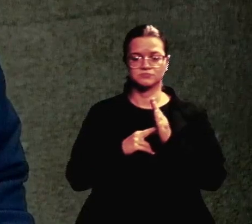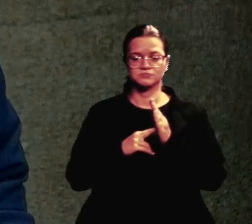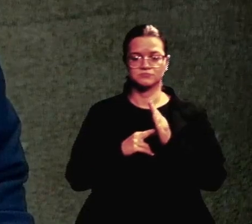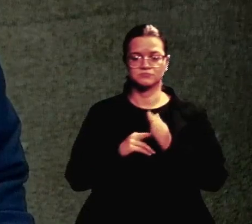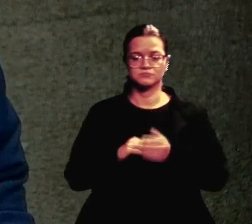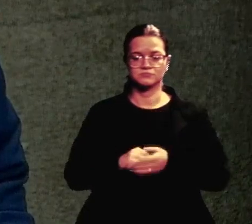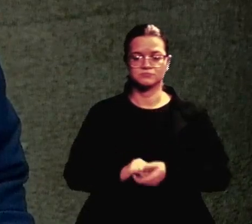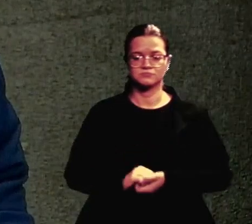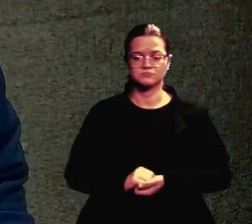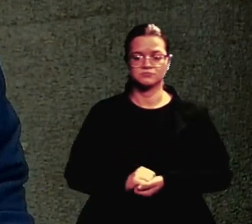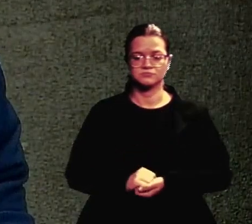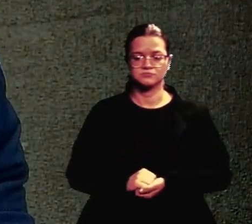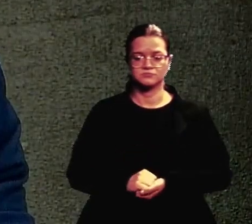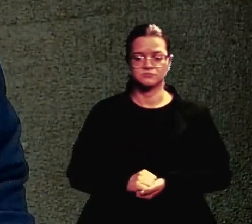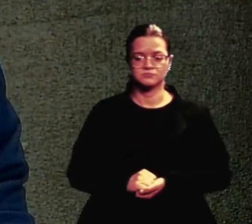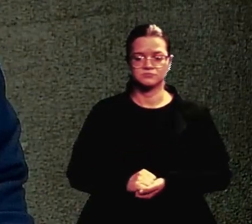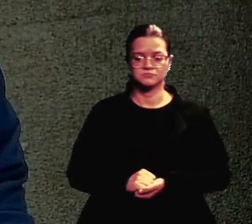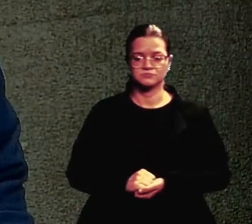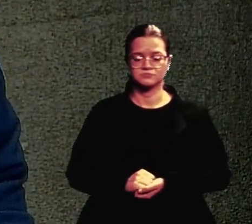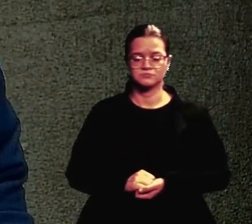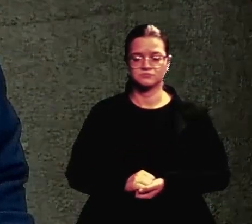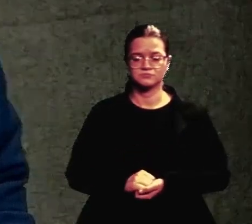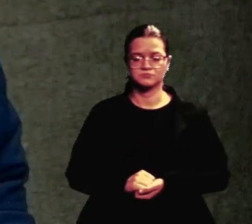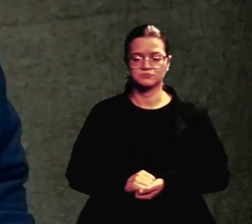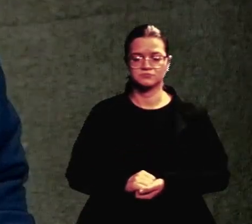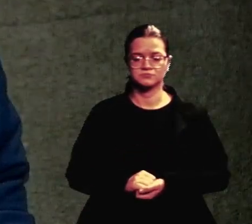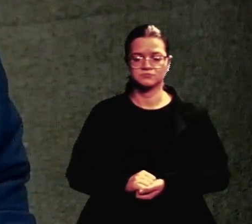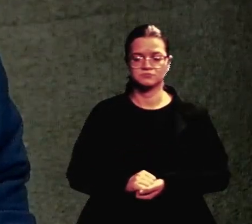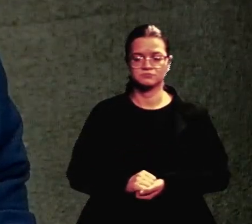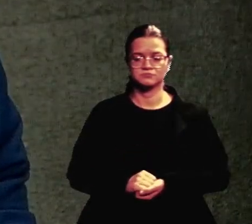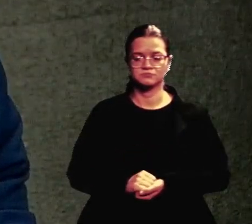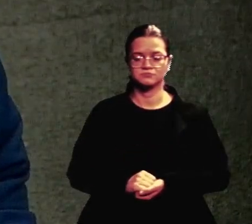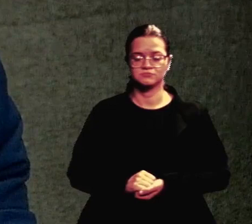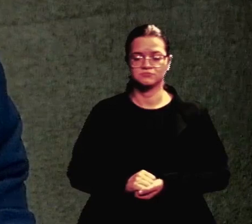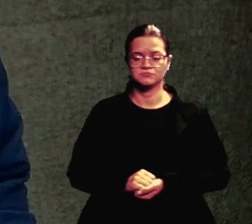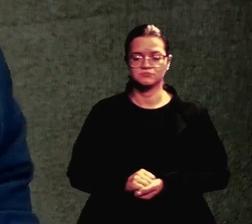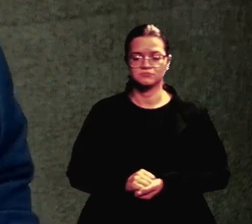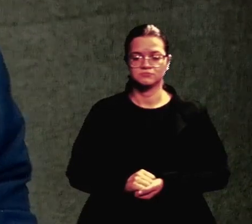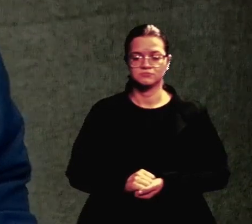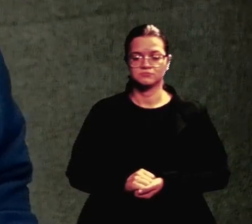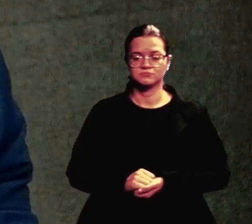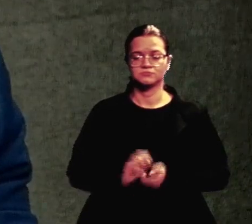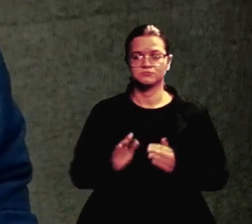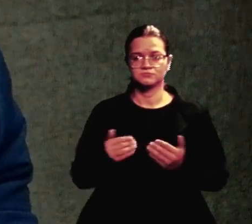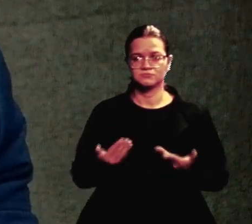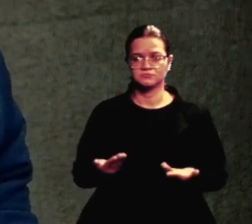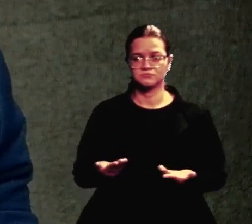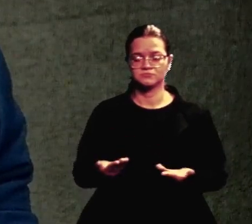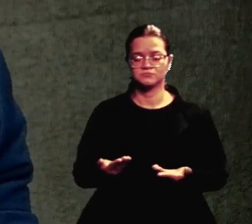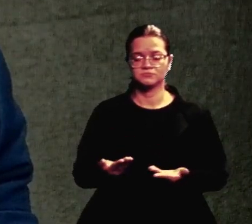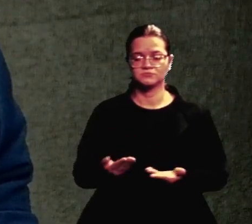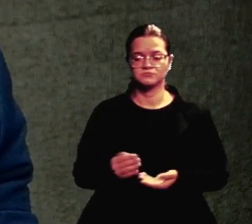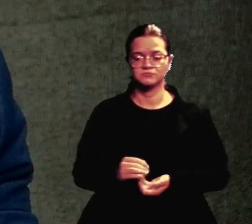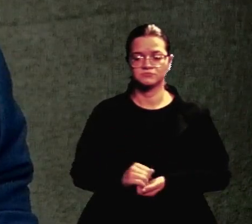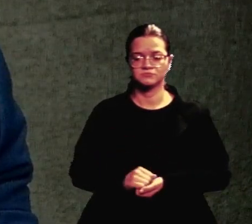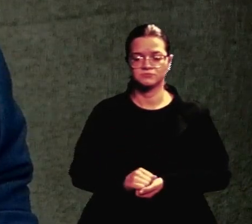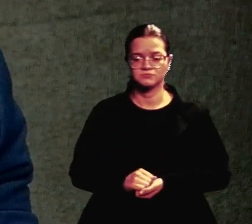Não fica essa dúvida. Então não tem voto separado. Alguém fez isso? Não. Portanto.